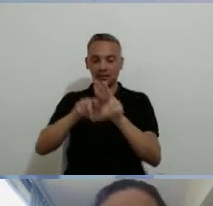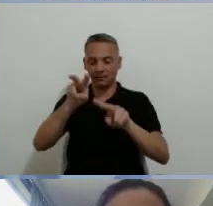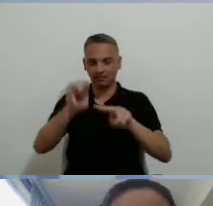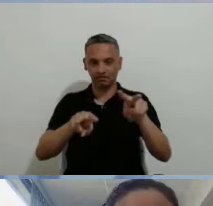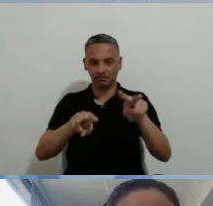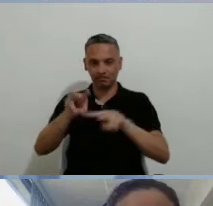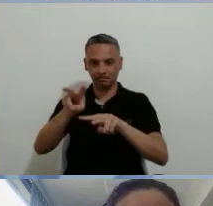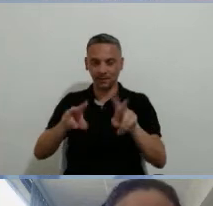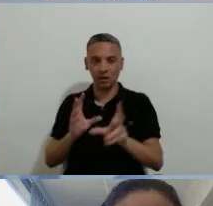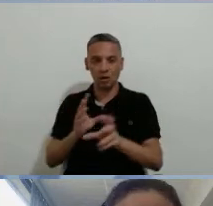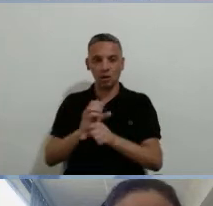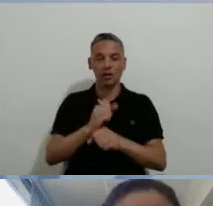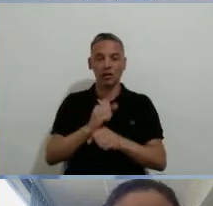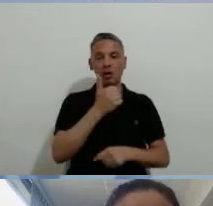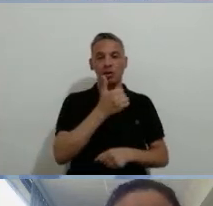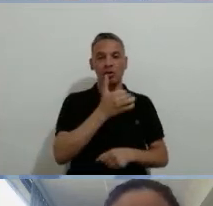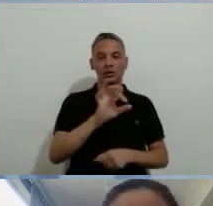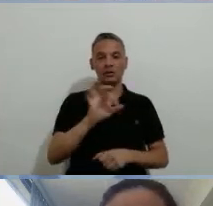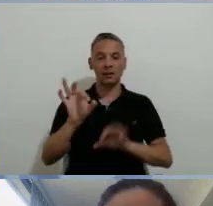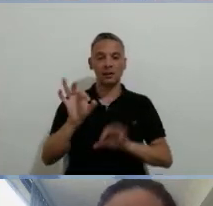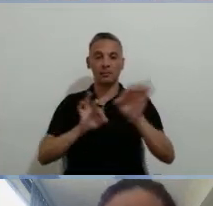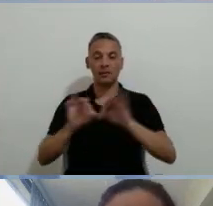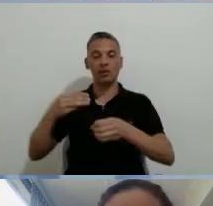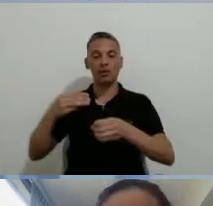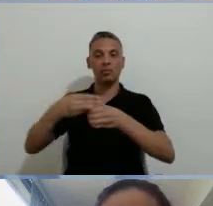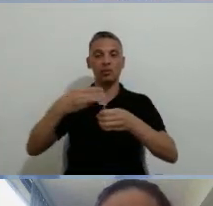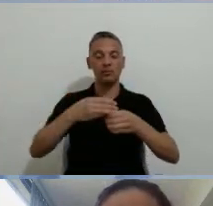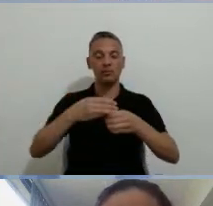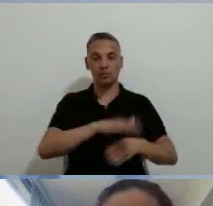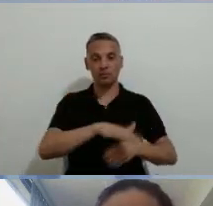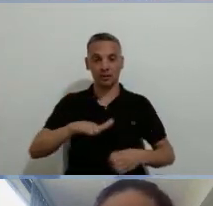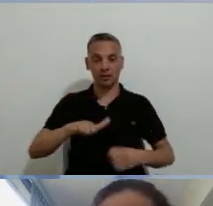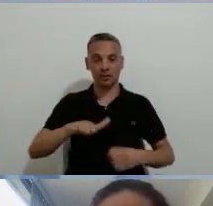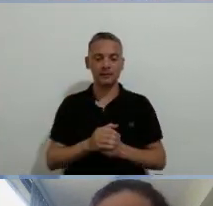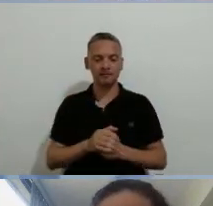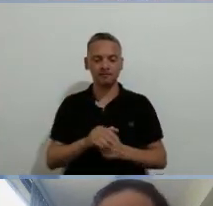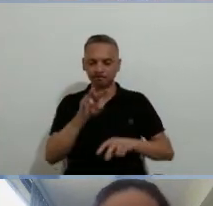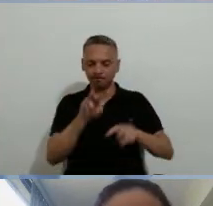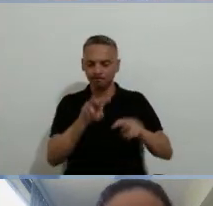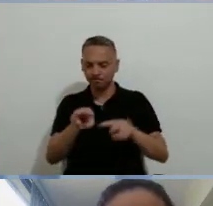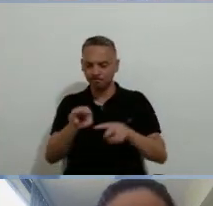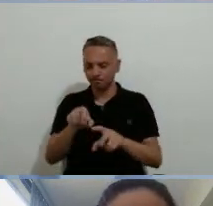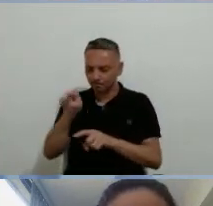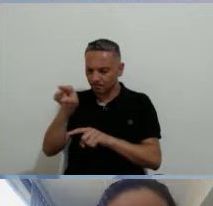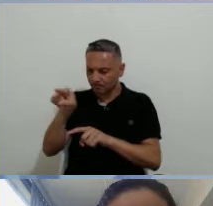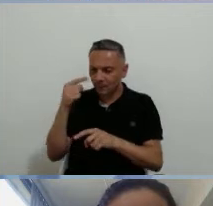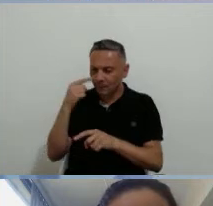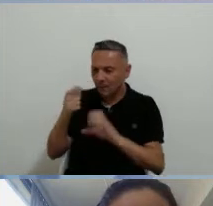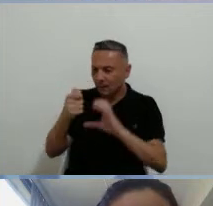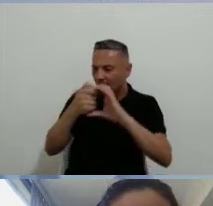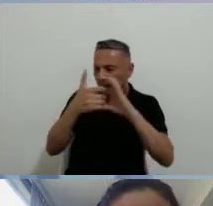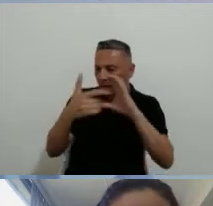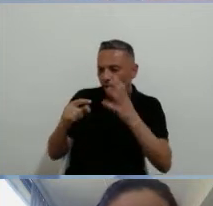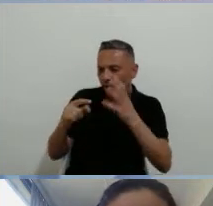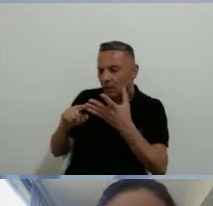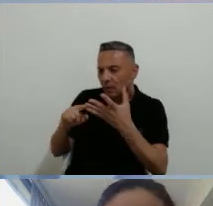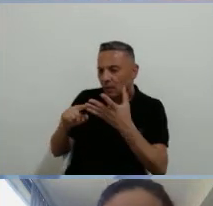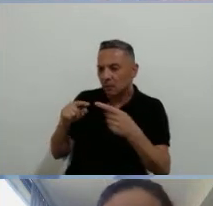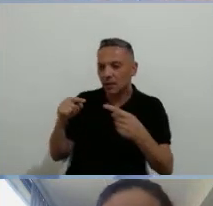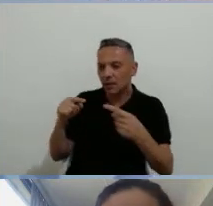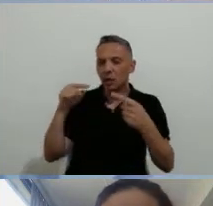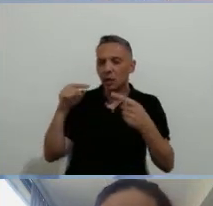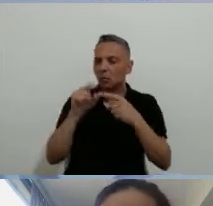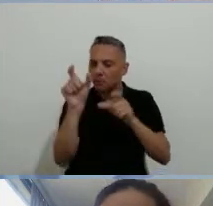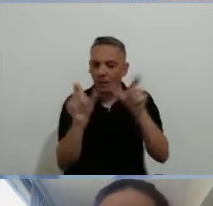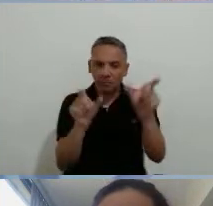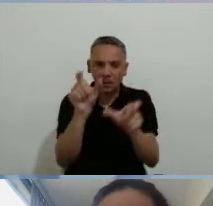planos municipais pela primeira infância. Essa análise permitiu identificar características gerais, tendências e especificidades no processo